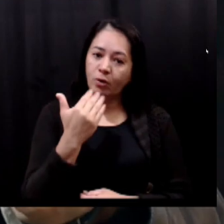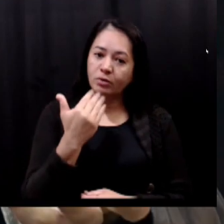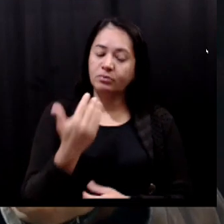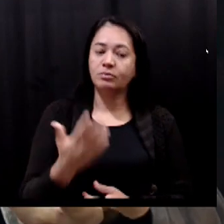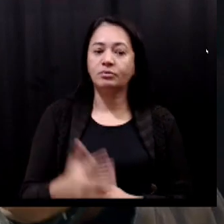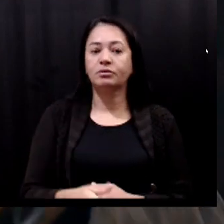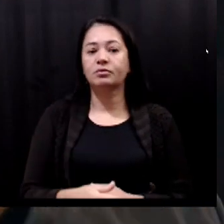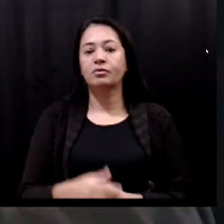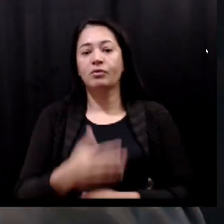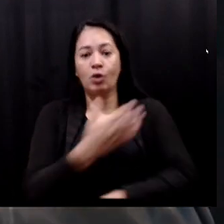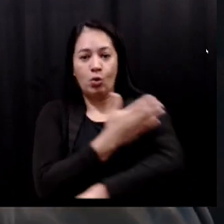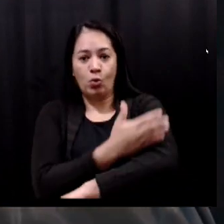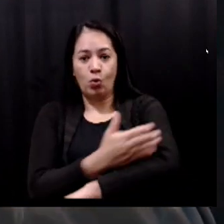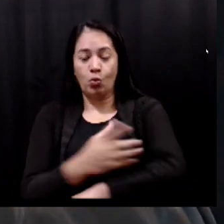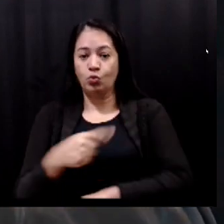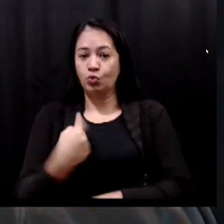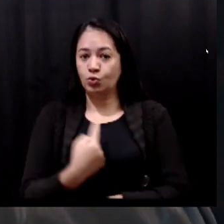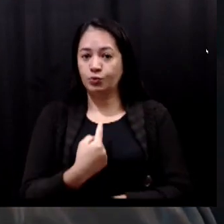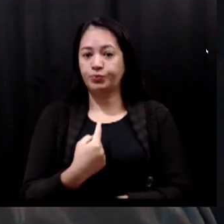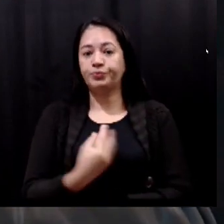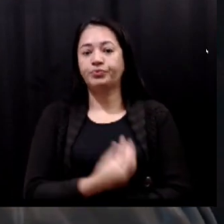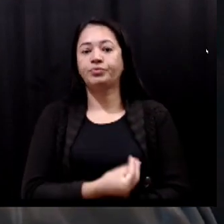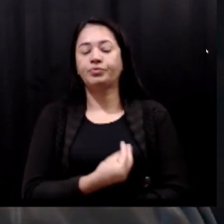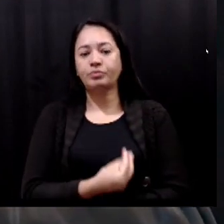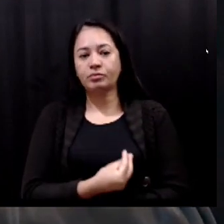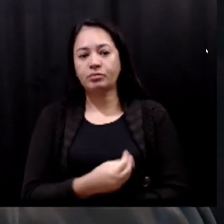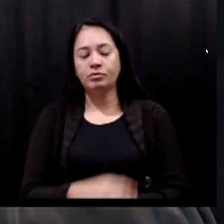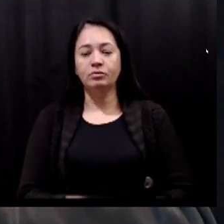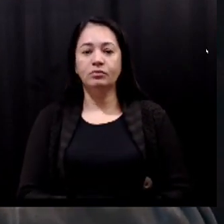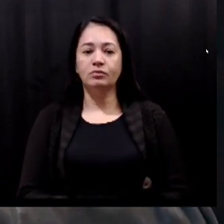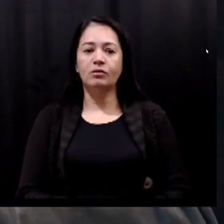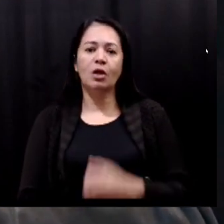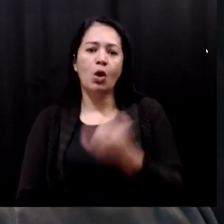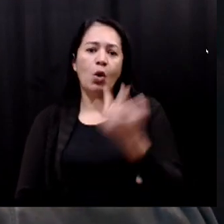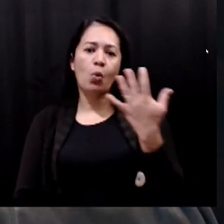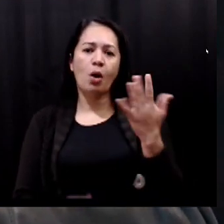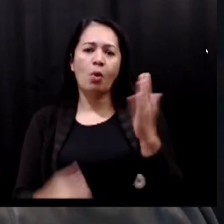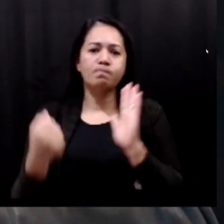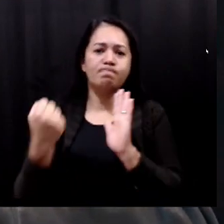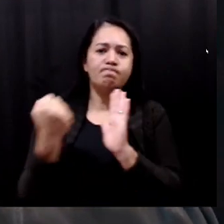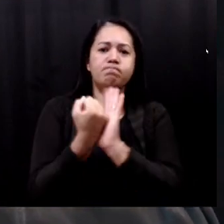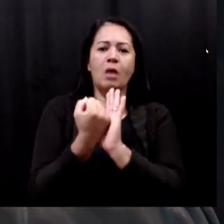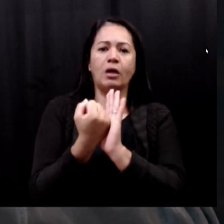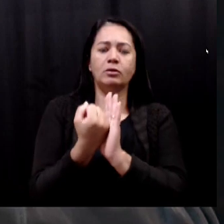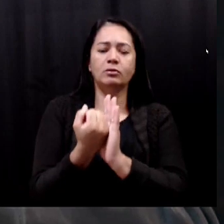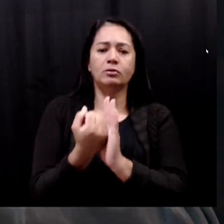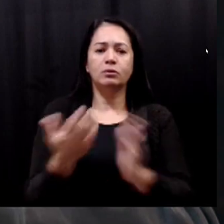de vida, né? E qual que é o impacto disso